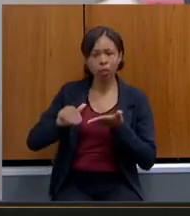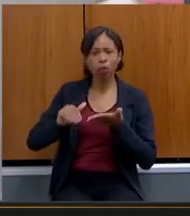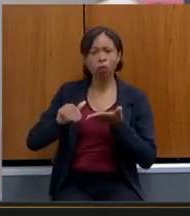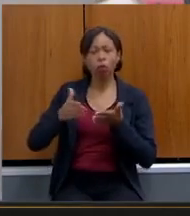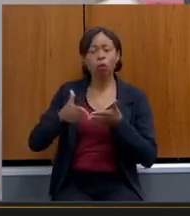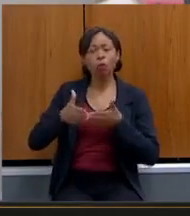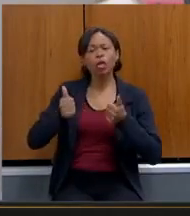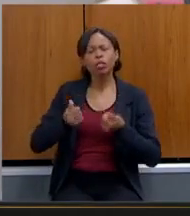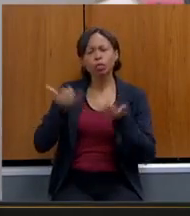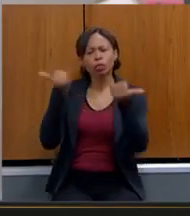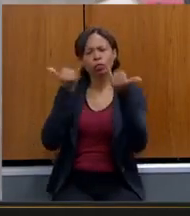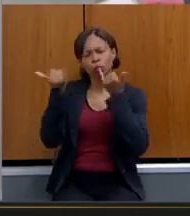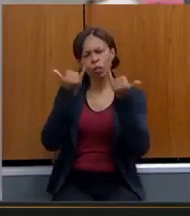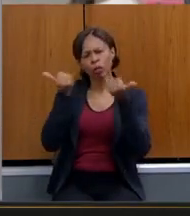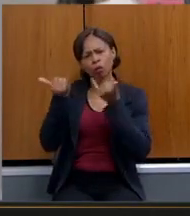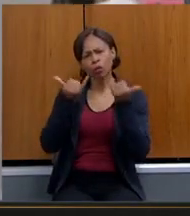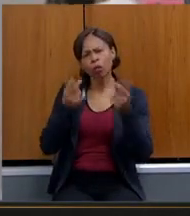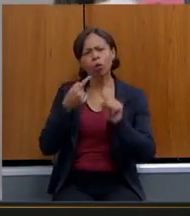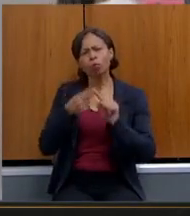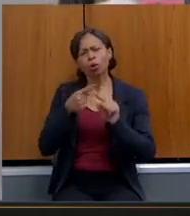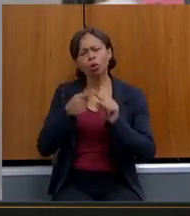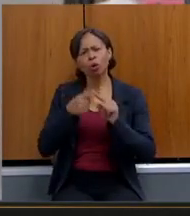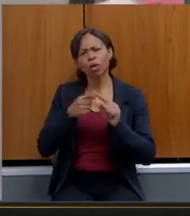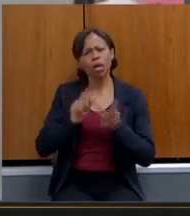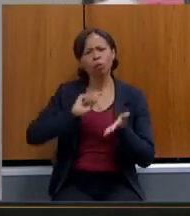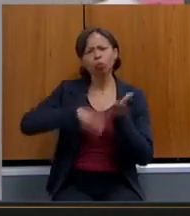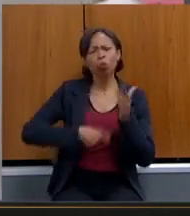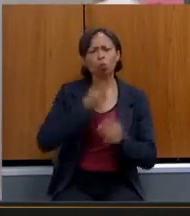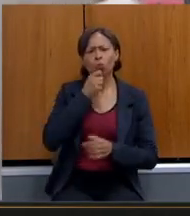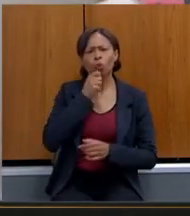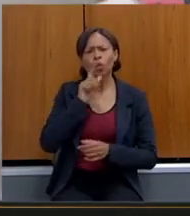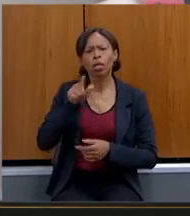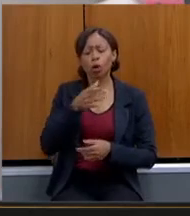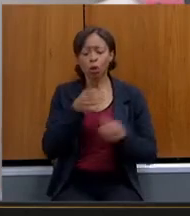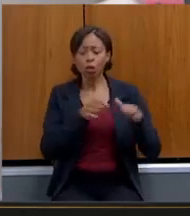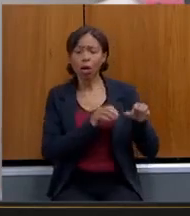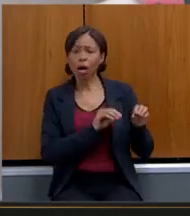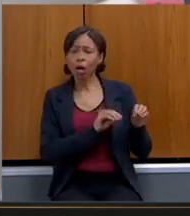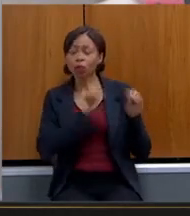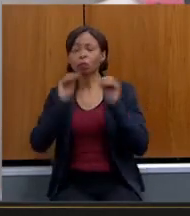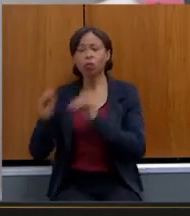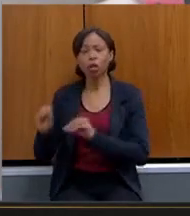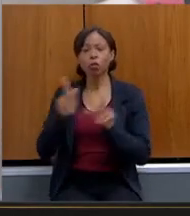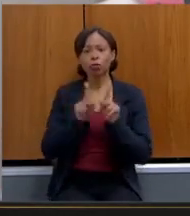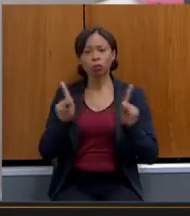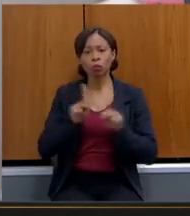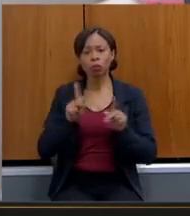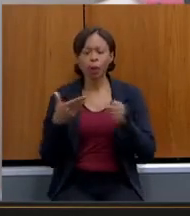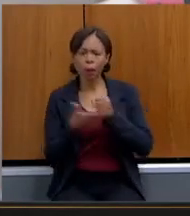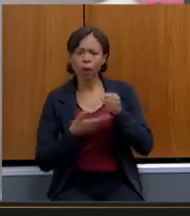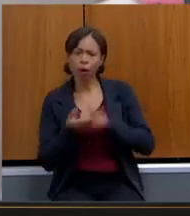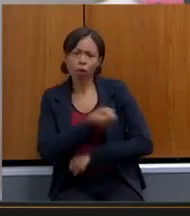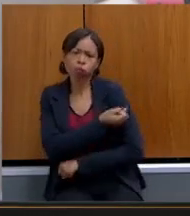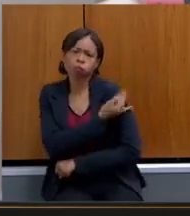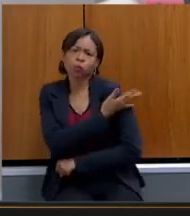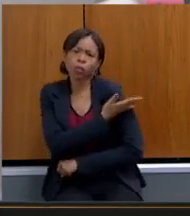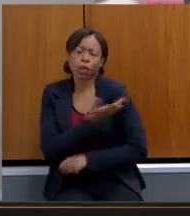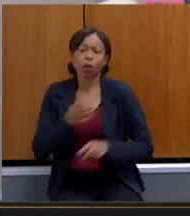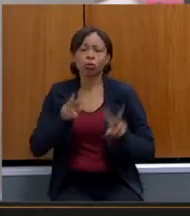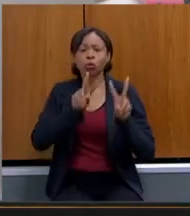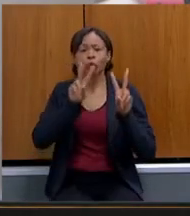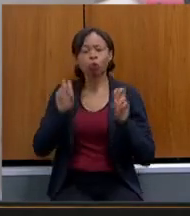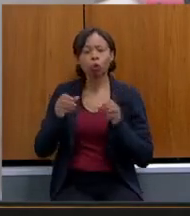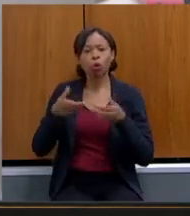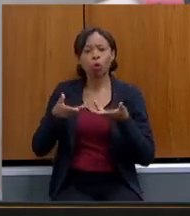Educação e ele de informações sobre o não deferimento das emoções solicitadas pelos professores dos anos iniciais em razão do